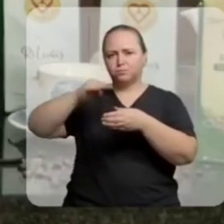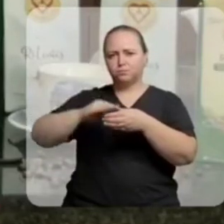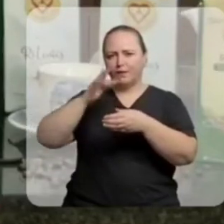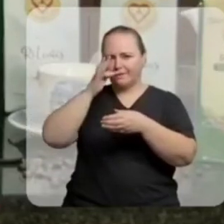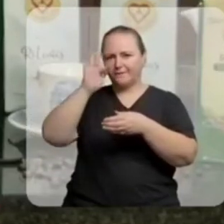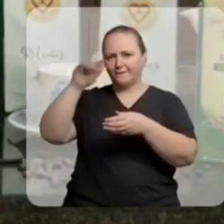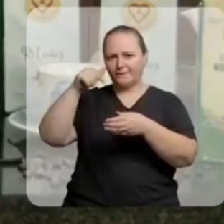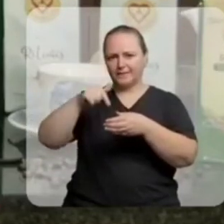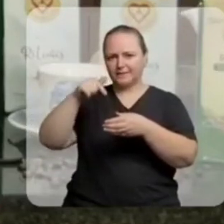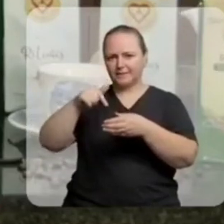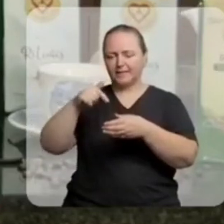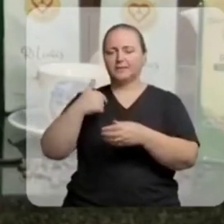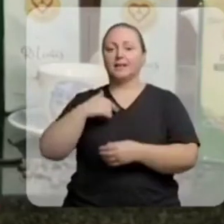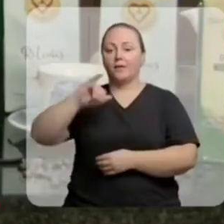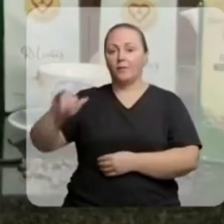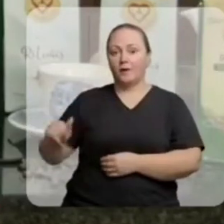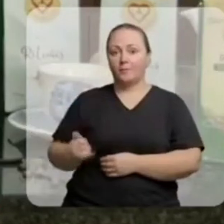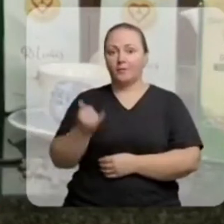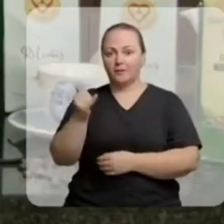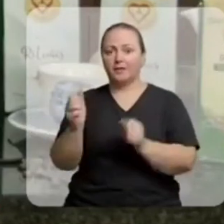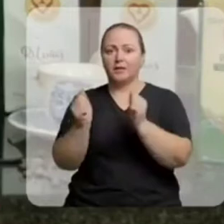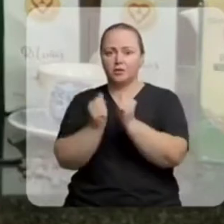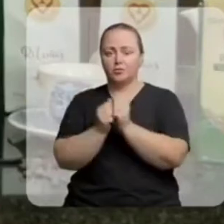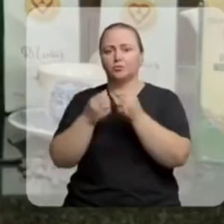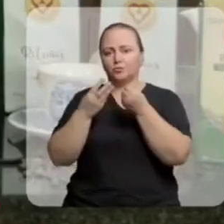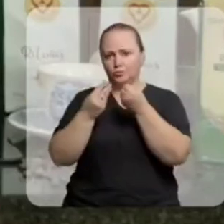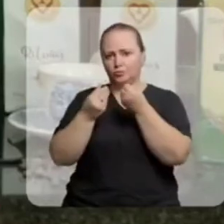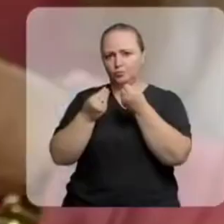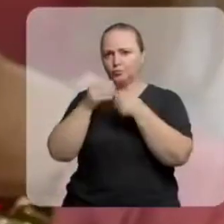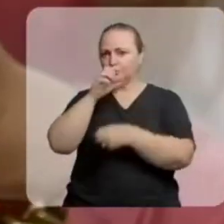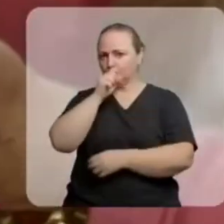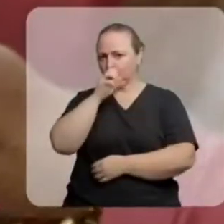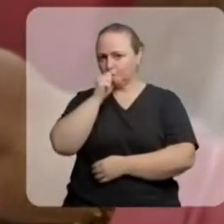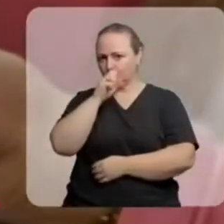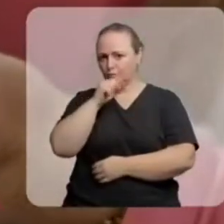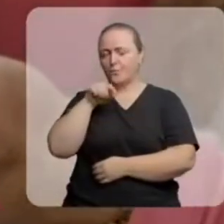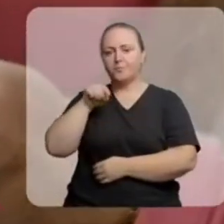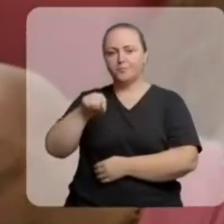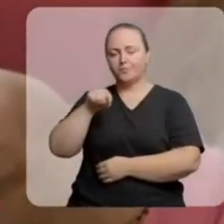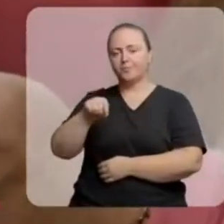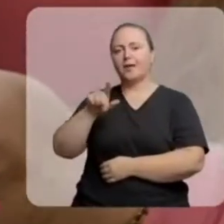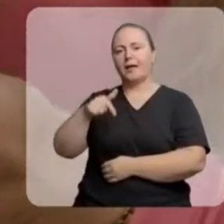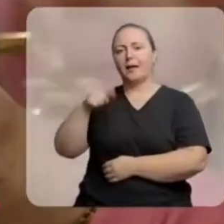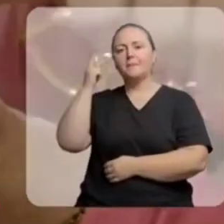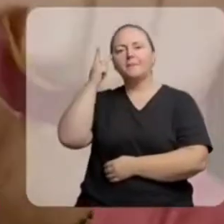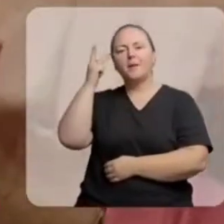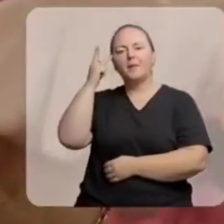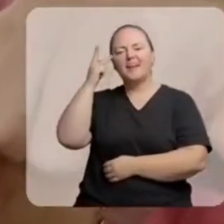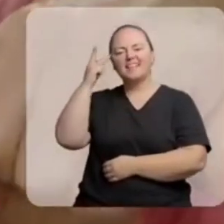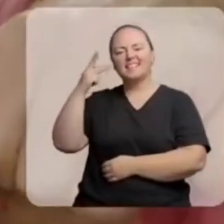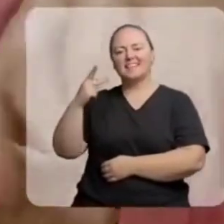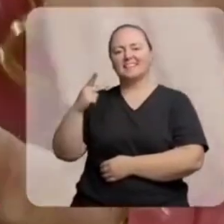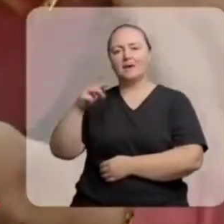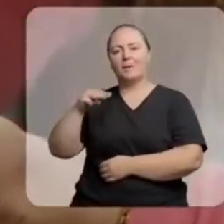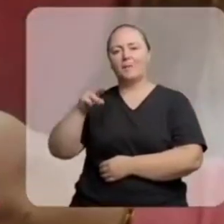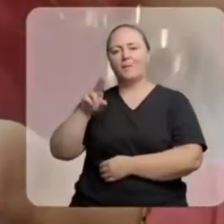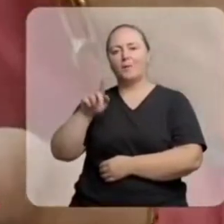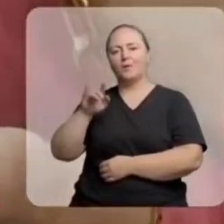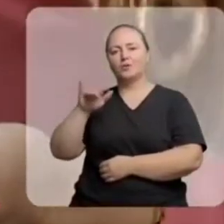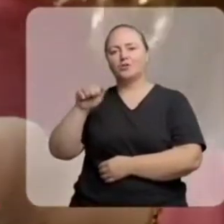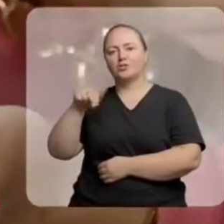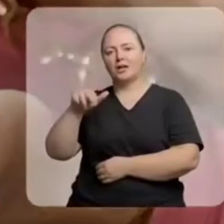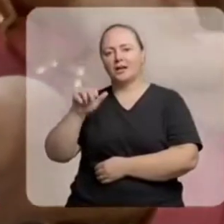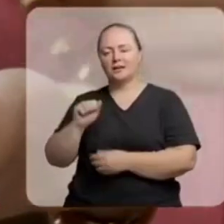o café, com o suco de laranja, desculpa, foi o café Moggiana Paulista em grãos. Então, eu fiz